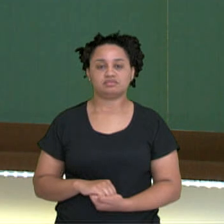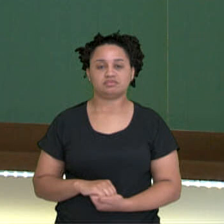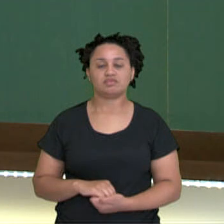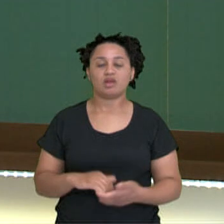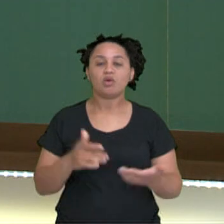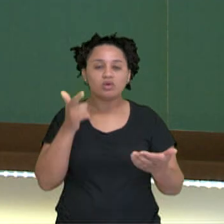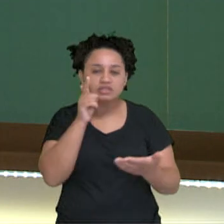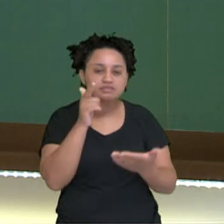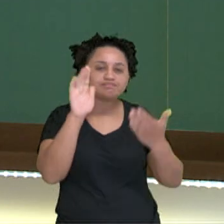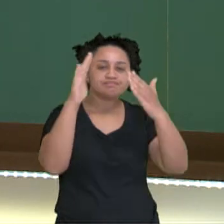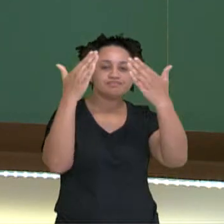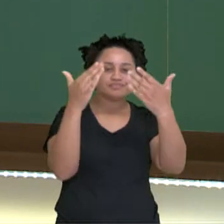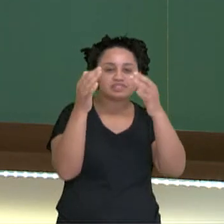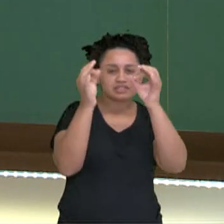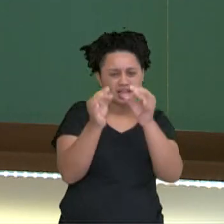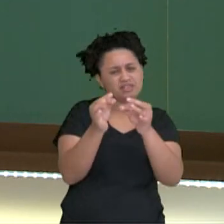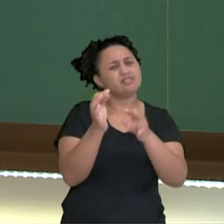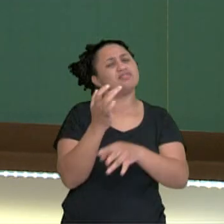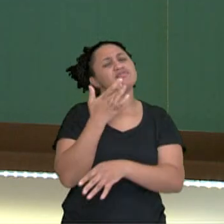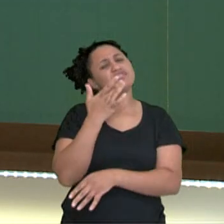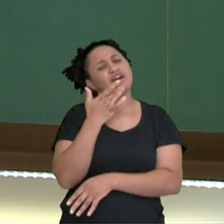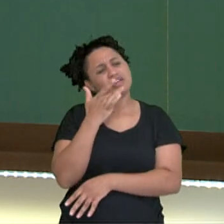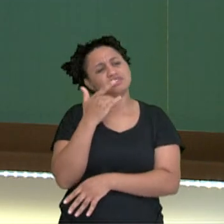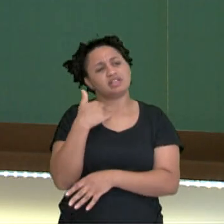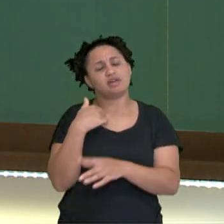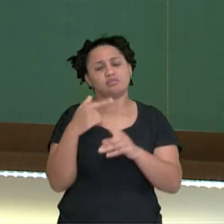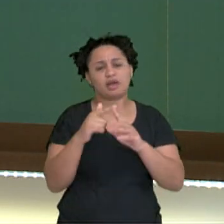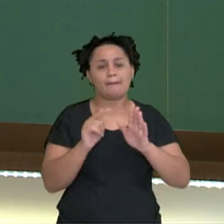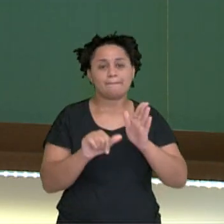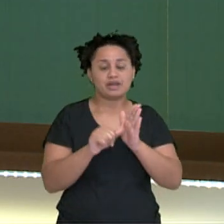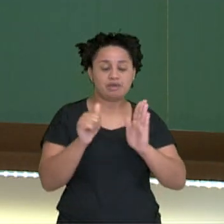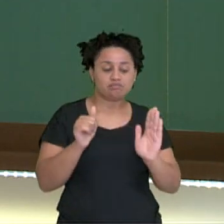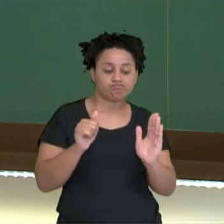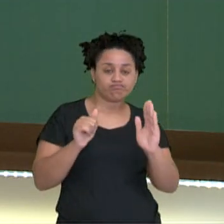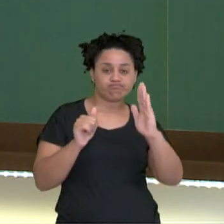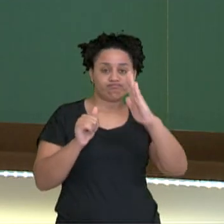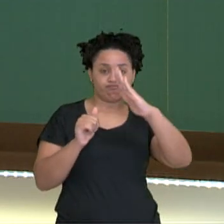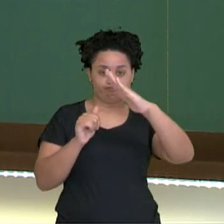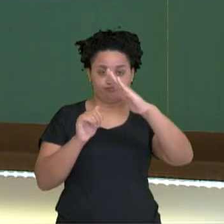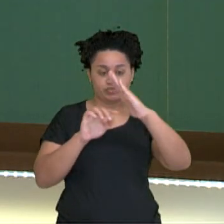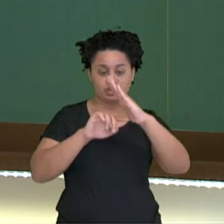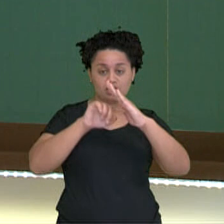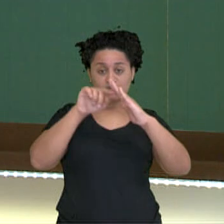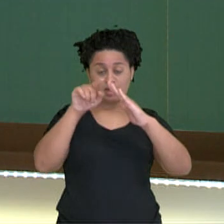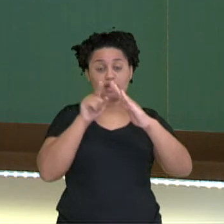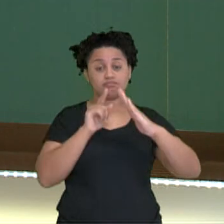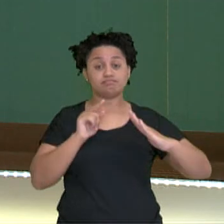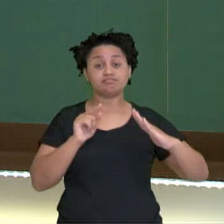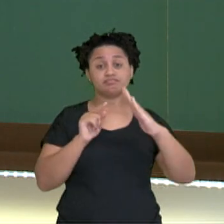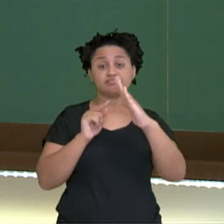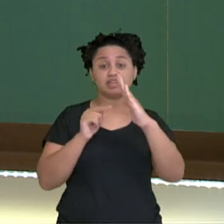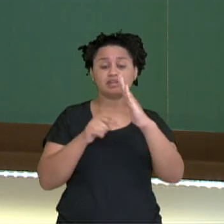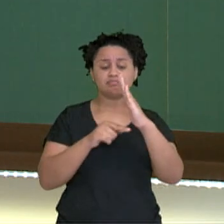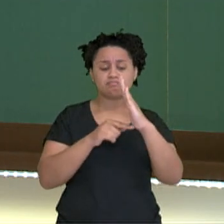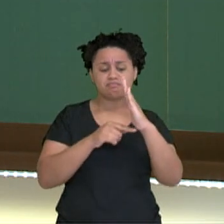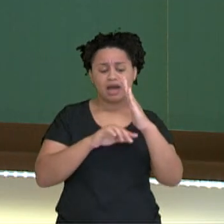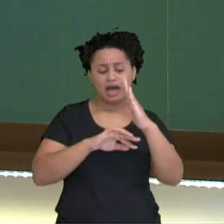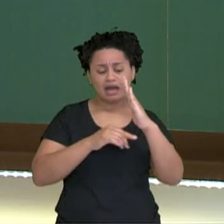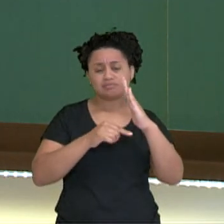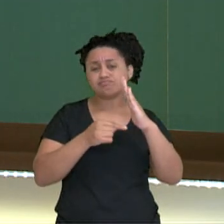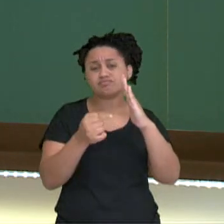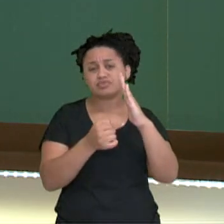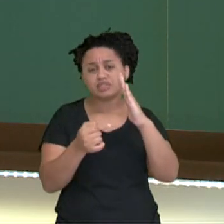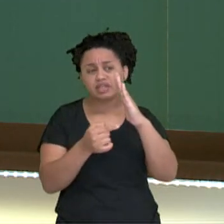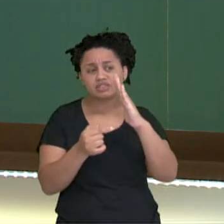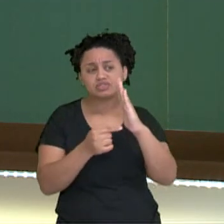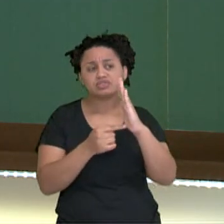Fez a análise direitinho? Ficou fácil, né? O primeiro ramo aqui ó, da nossa curva, ele é crescente, ele está vindo lá de baixo do negativo